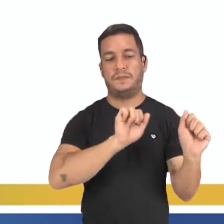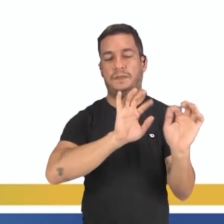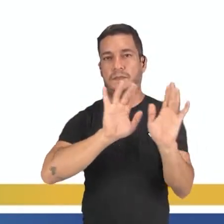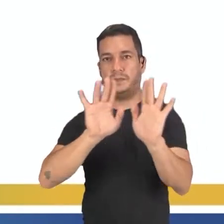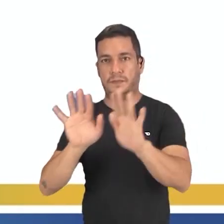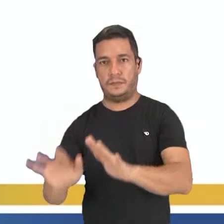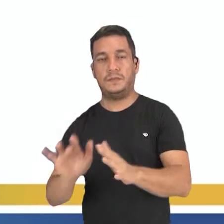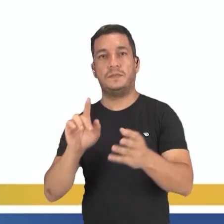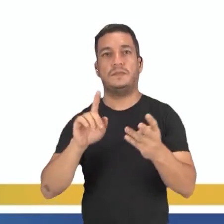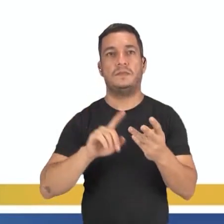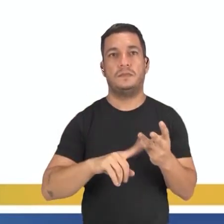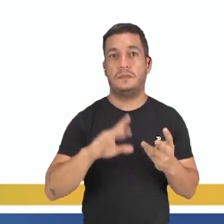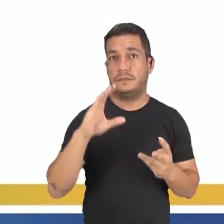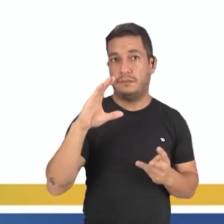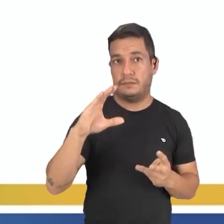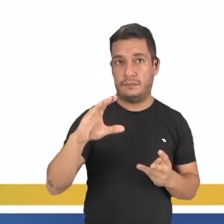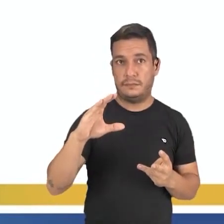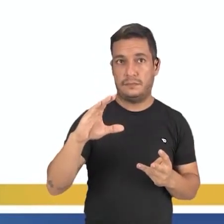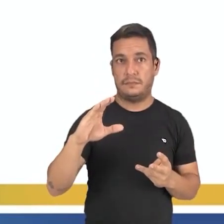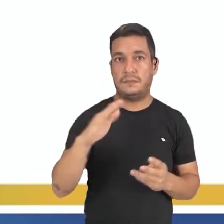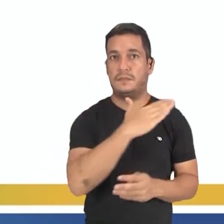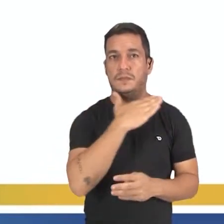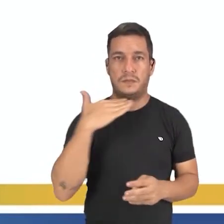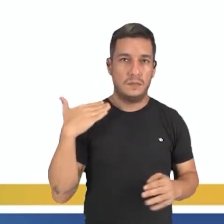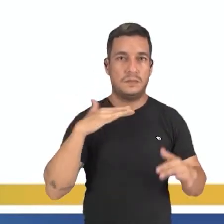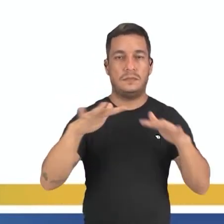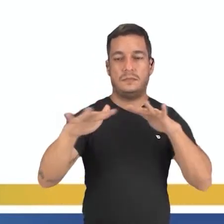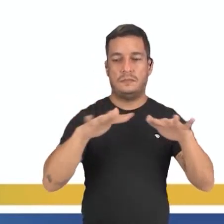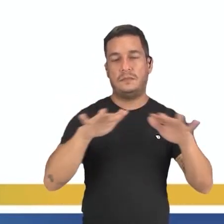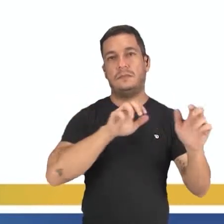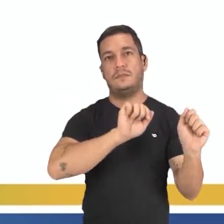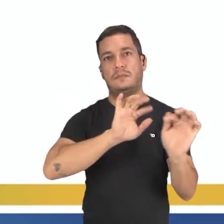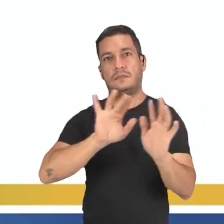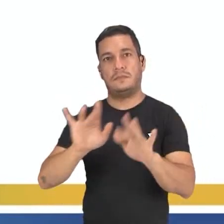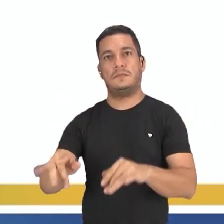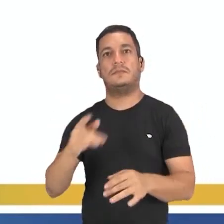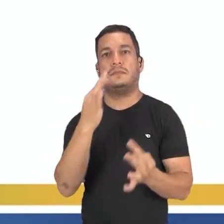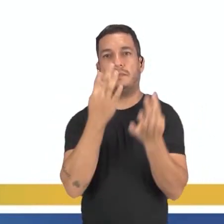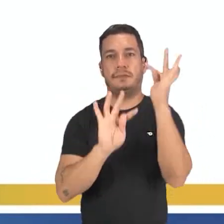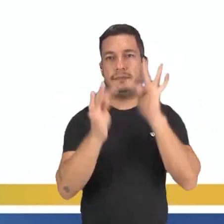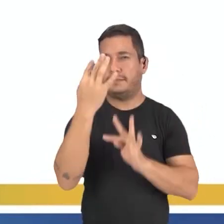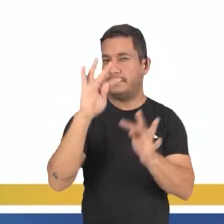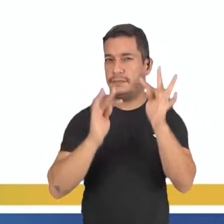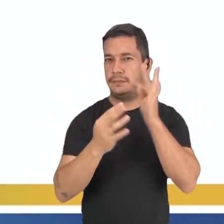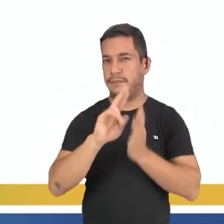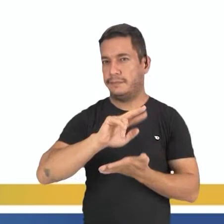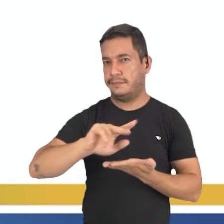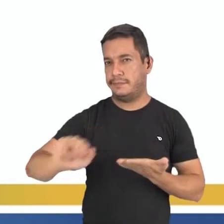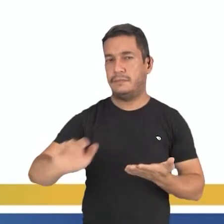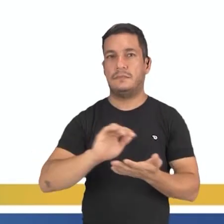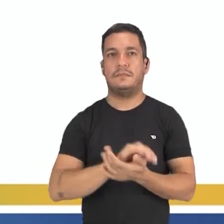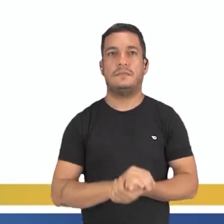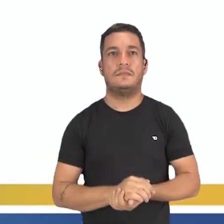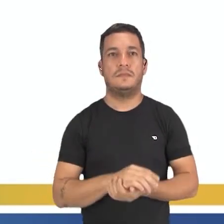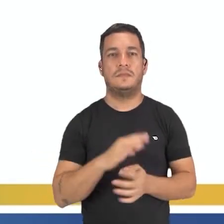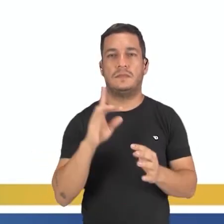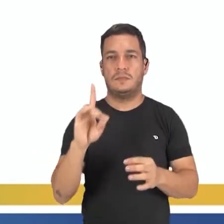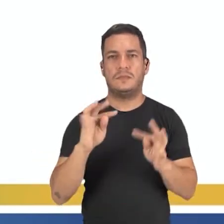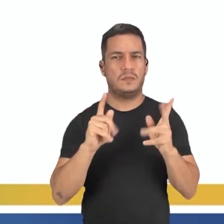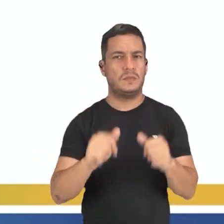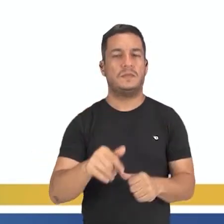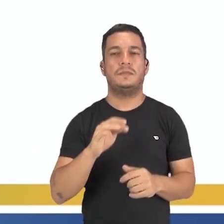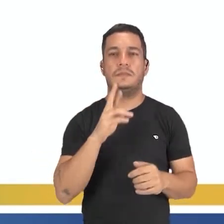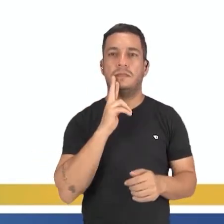e movimentos migratórios. Letra C, mortalidade, movimentos migratórios e tecnologia de ponta. E letra